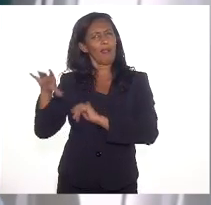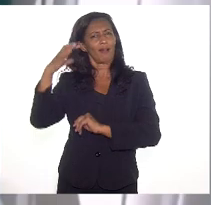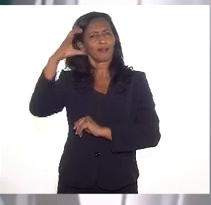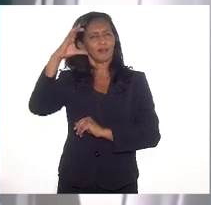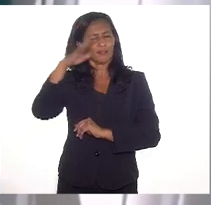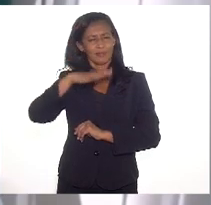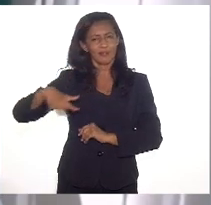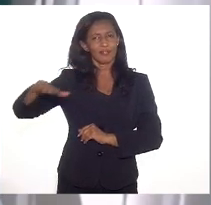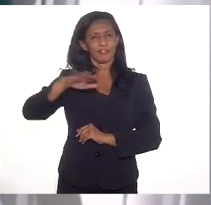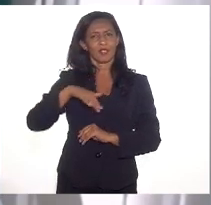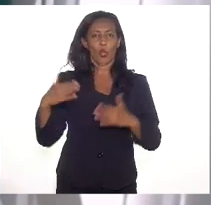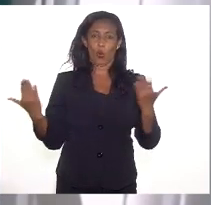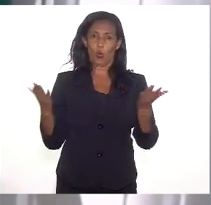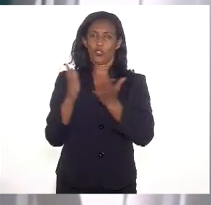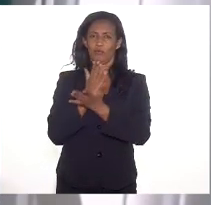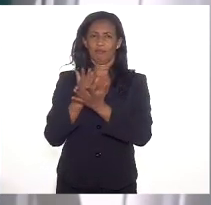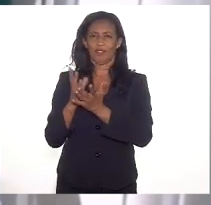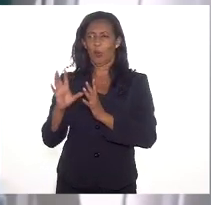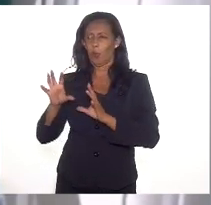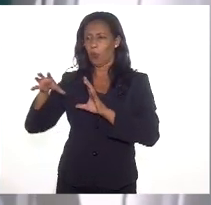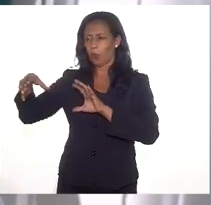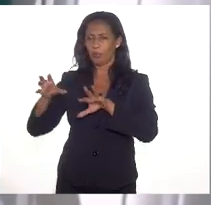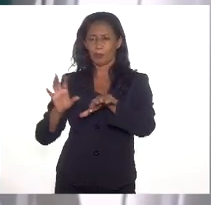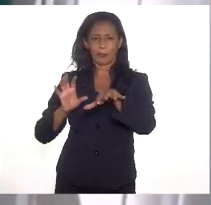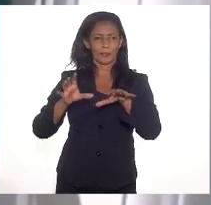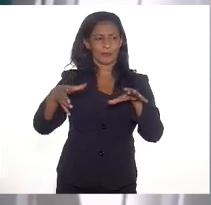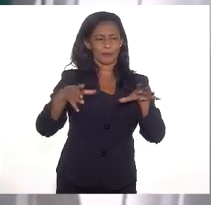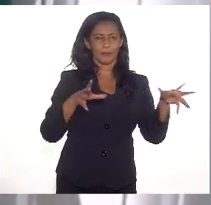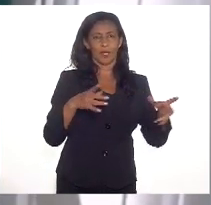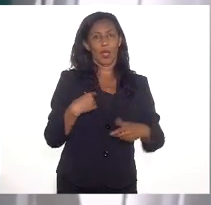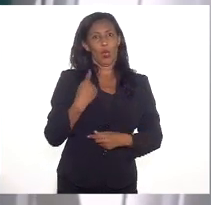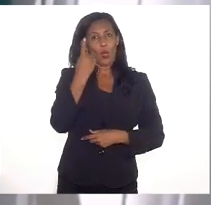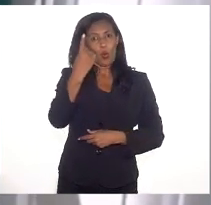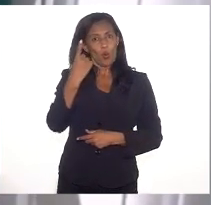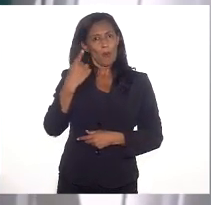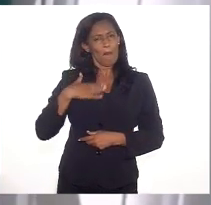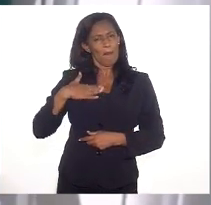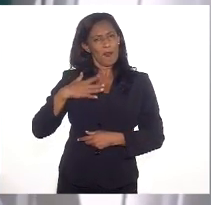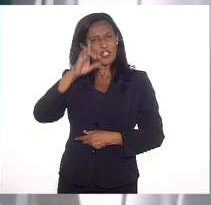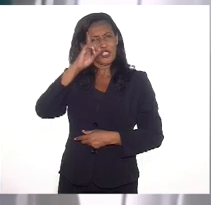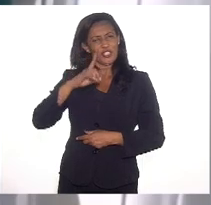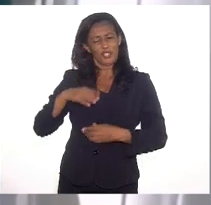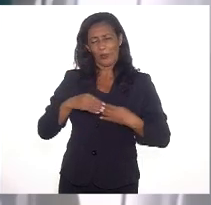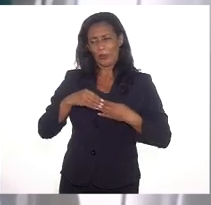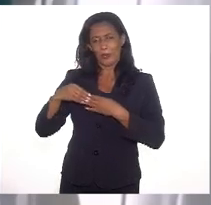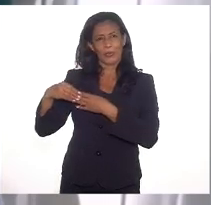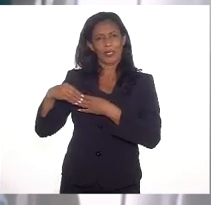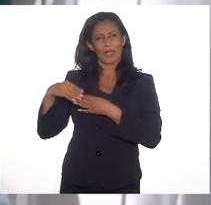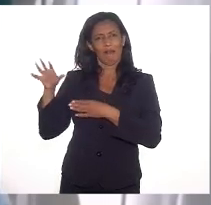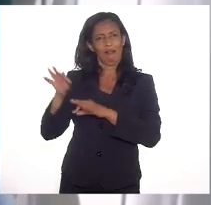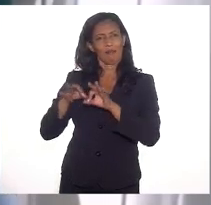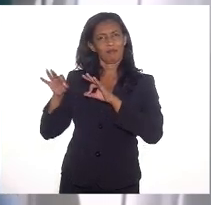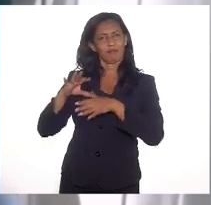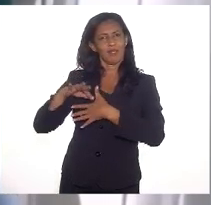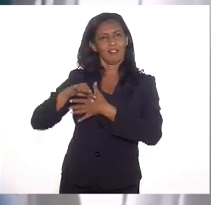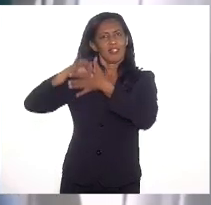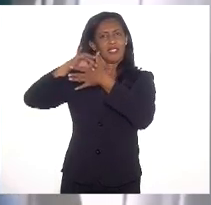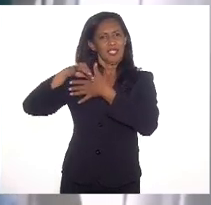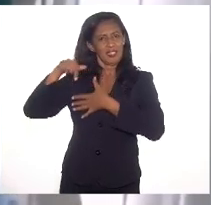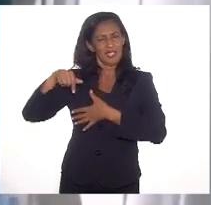hoje, que conta hoje com algumas unidades. Uma delas passou a ser dirigida pela própria professora Margarete, na comunidade da Vila